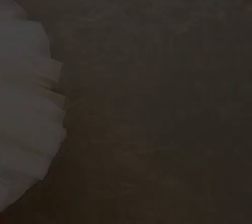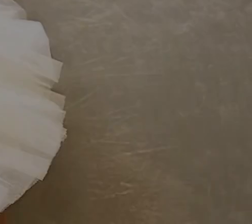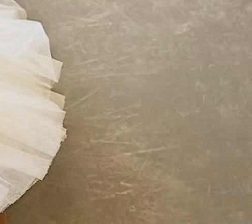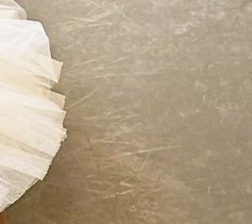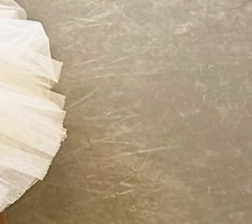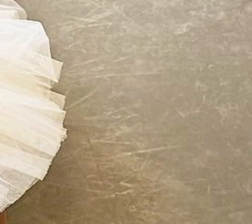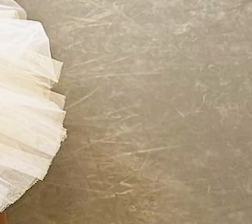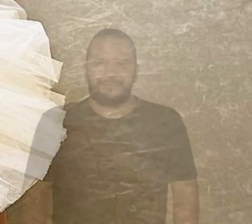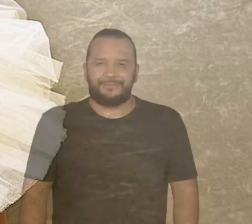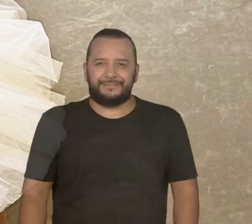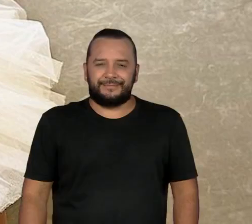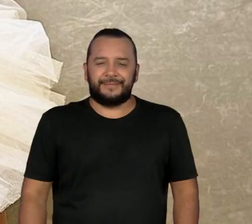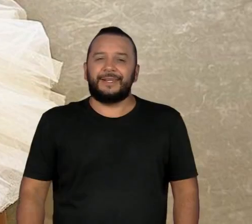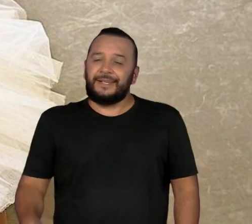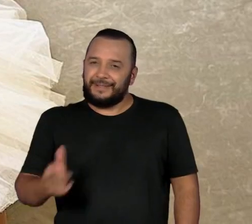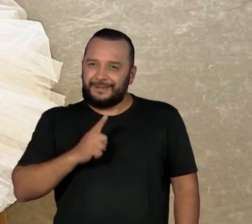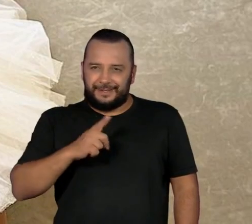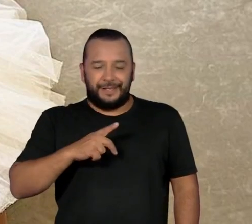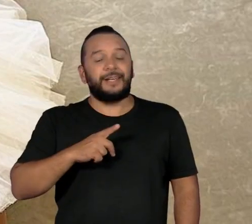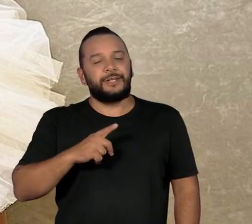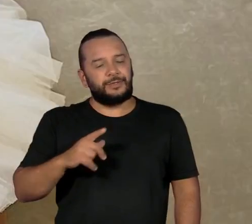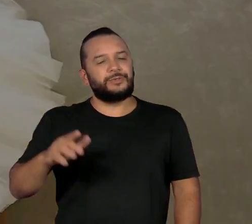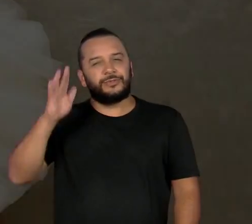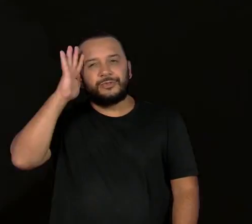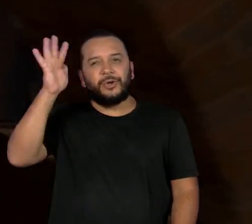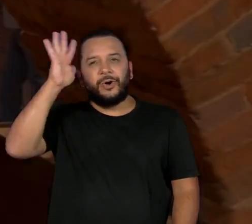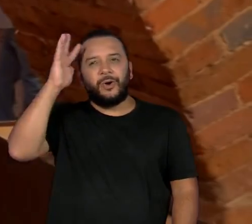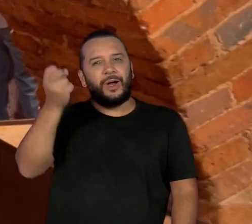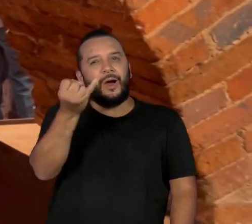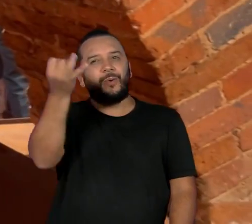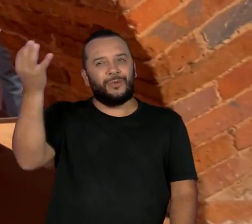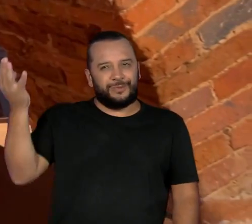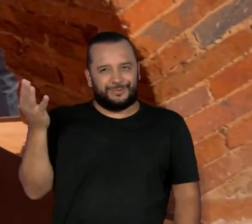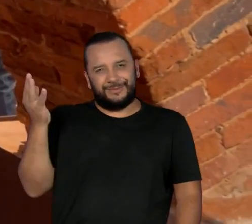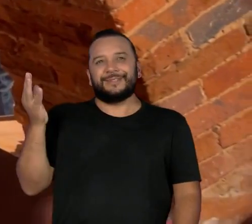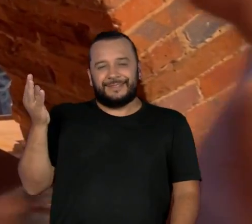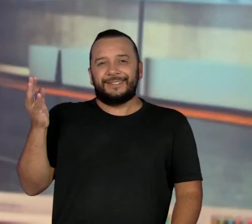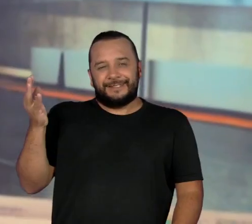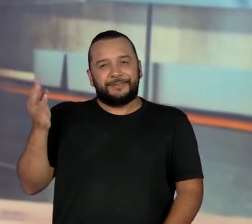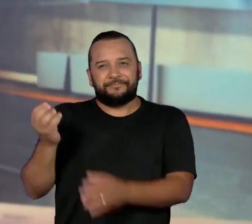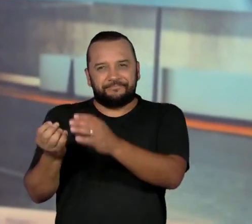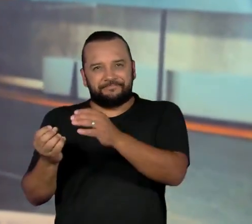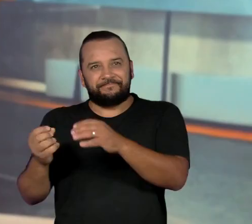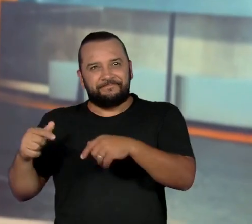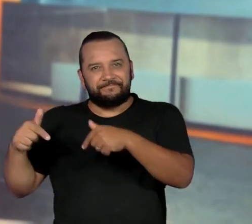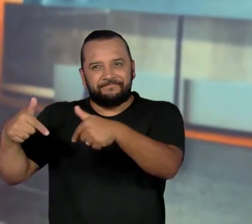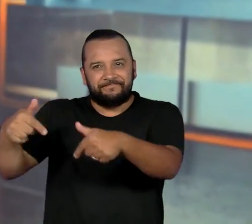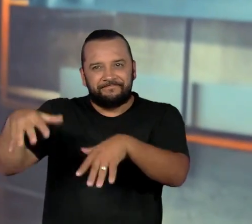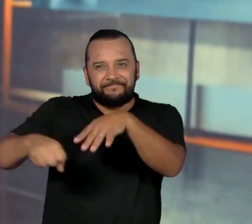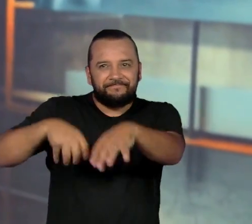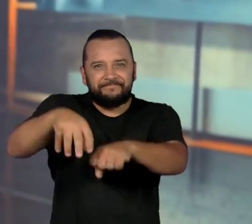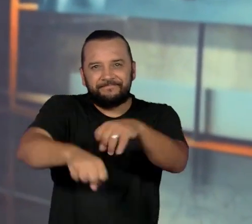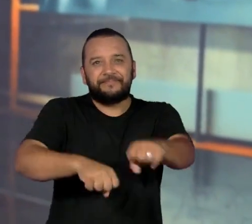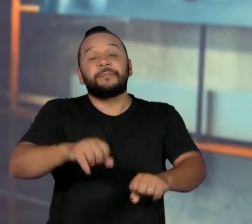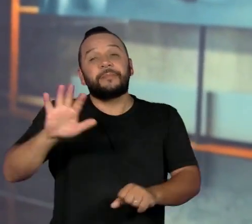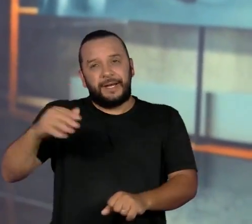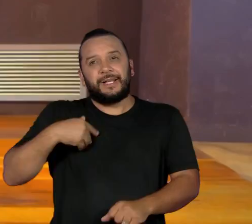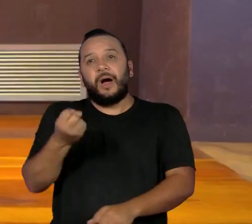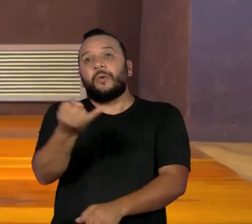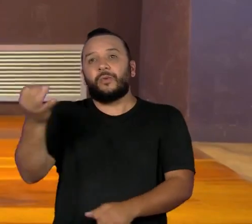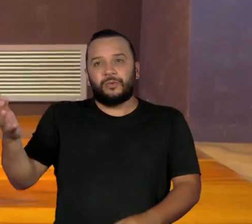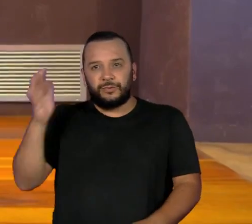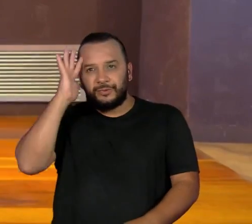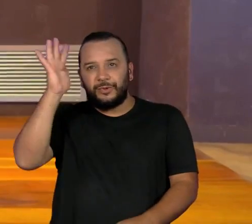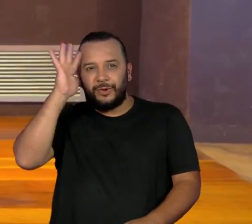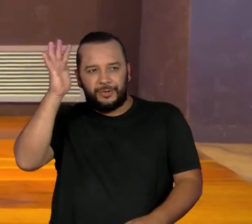sonhei. Tenho alguns sonhos para realizar, sim. Eu fico muito feliz por esses sonhos estarem na minha jornada, na minha vida. Eu quero